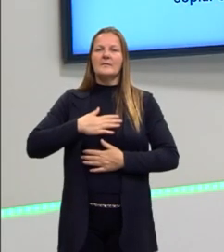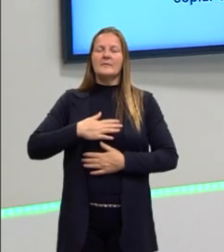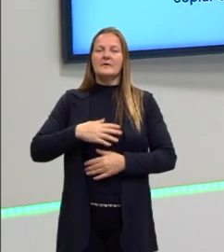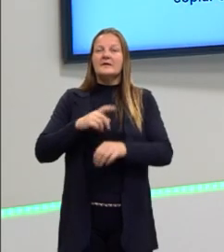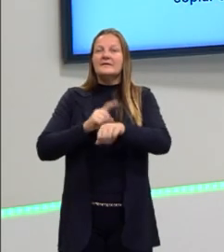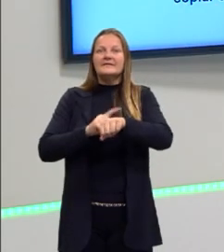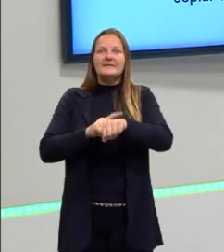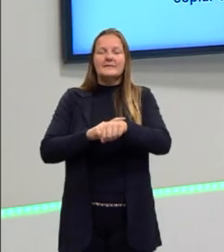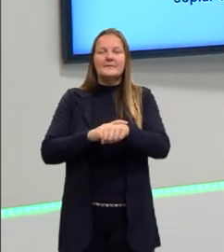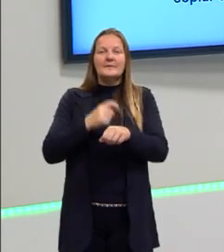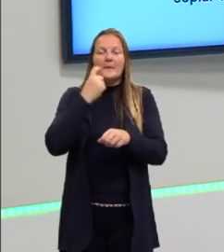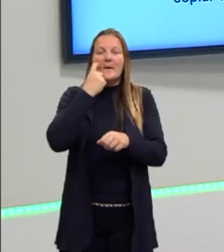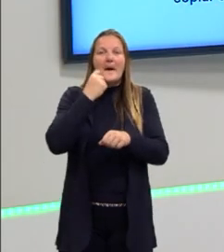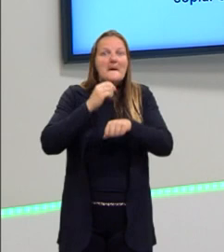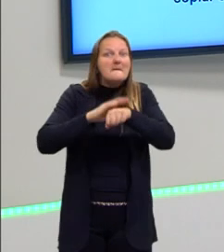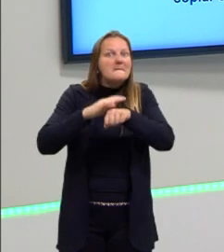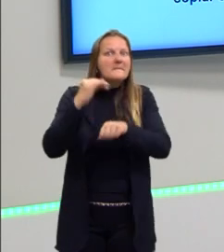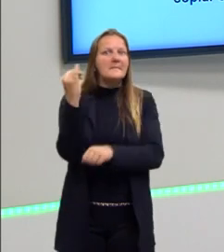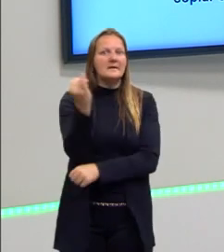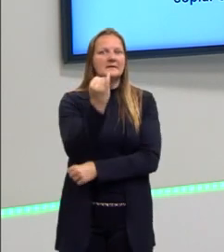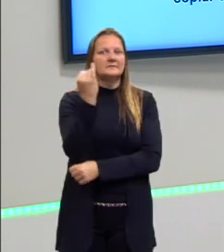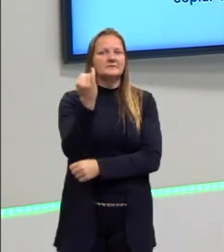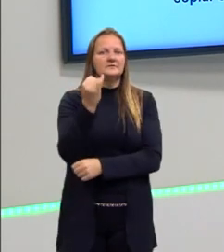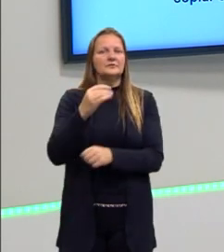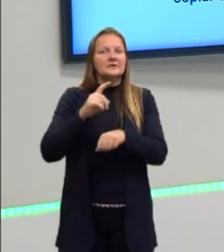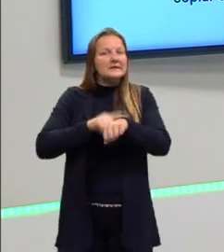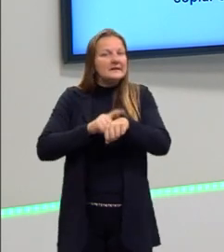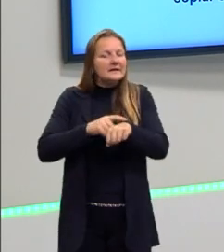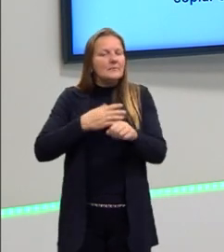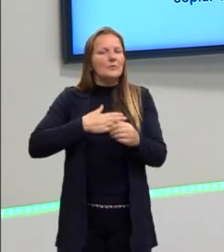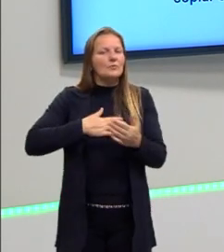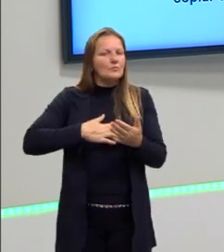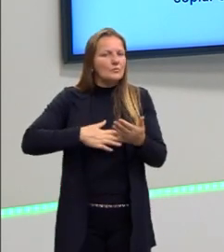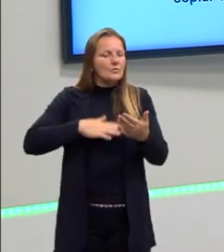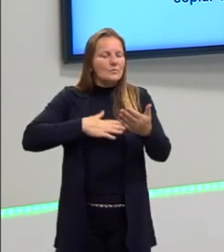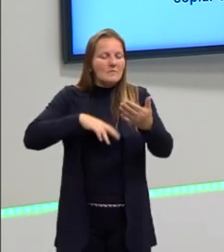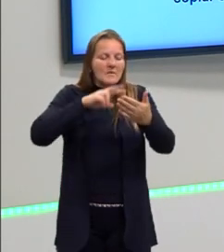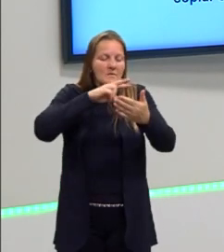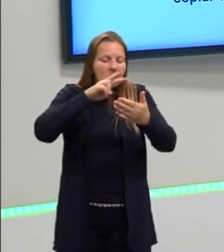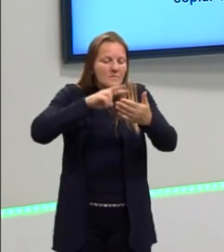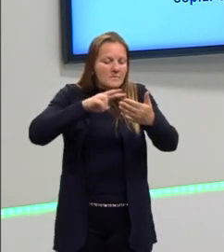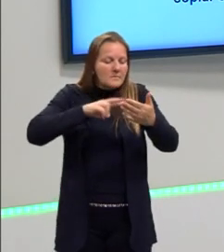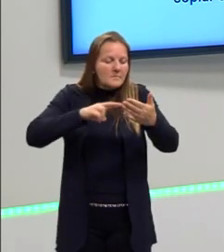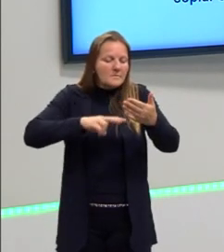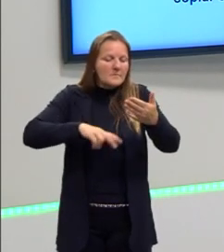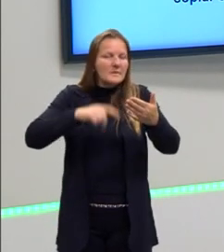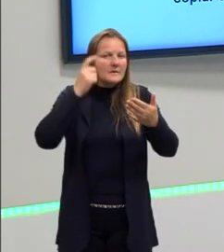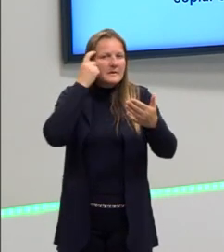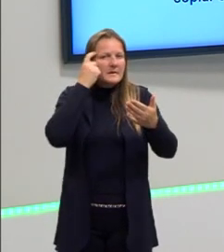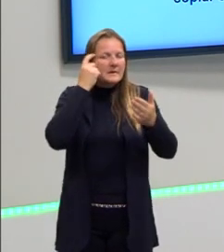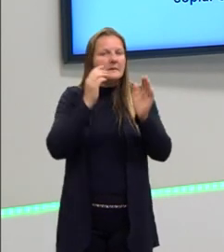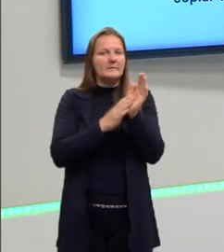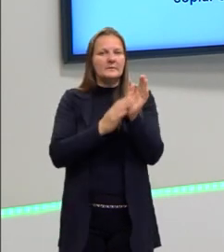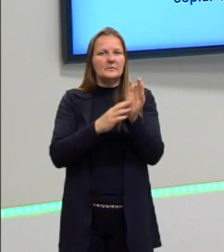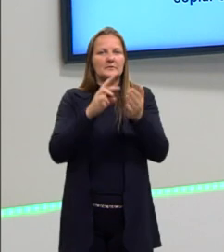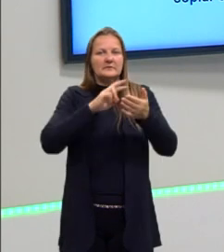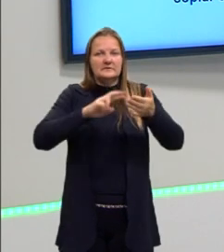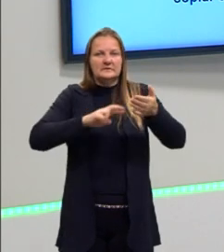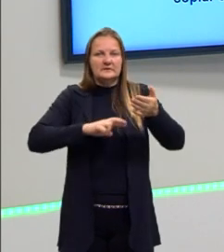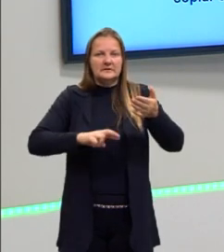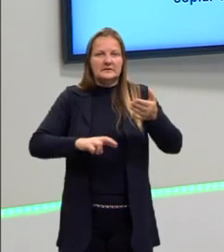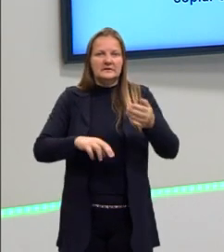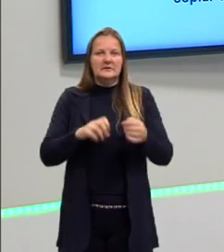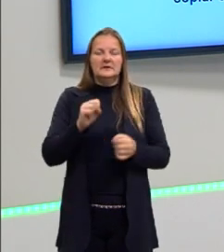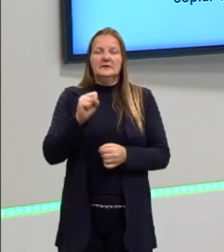é mais importante do dedicar o tempo que tu tem para ler interpretar a proposta da redação